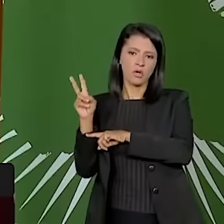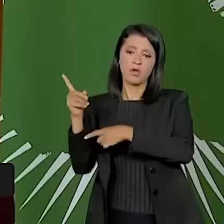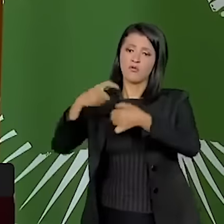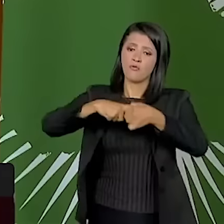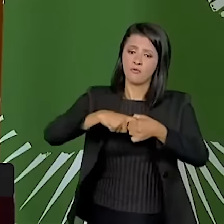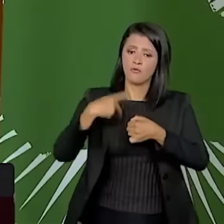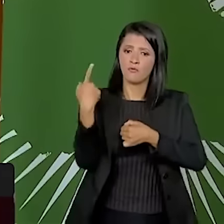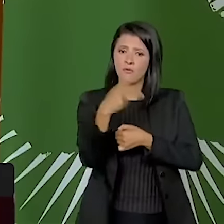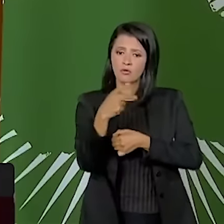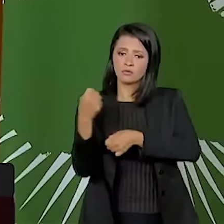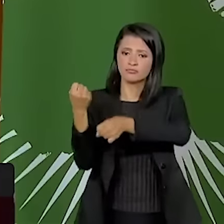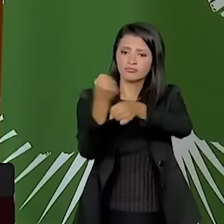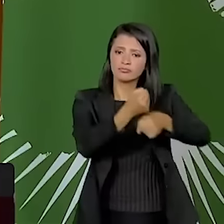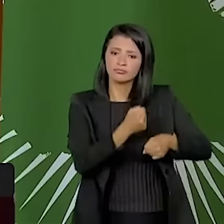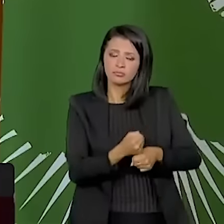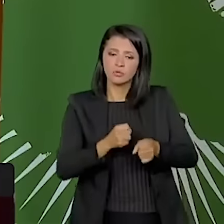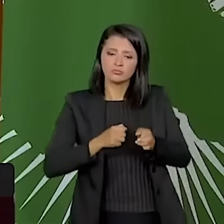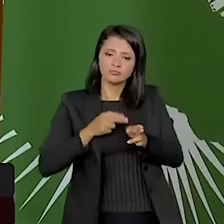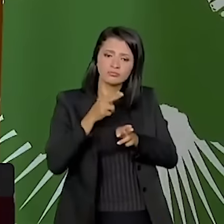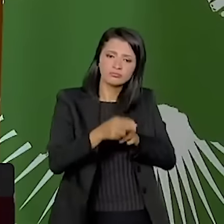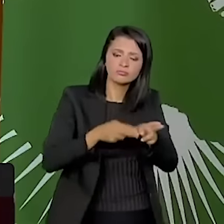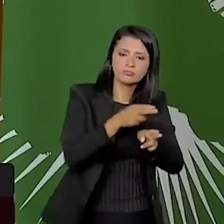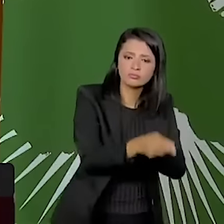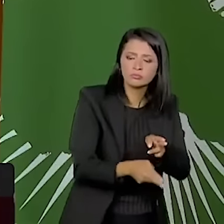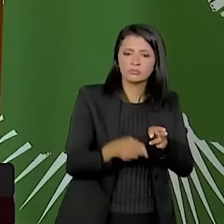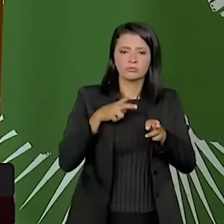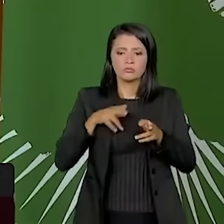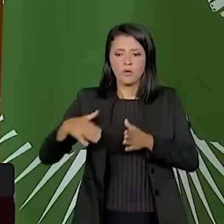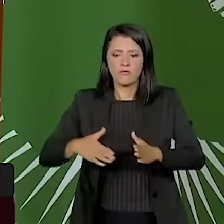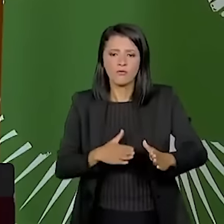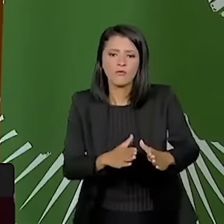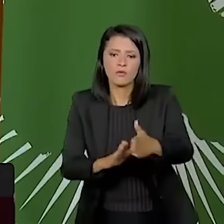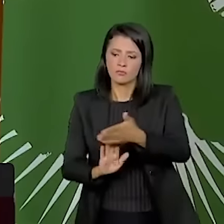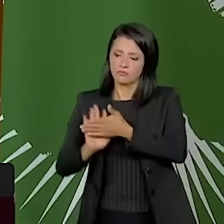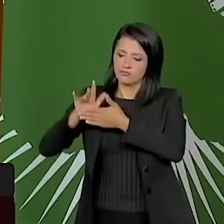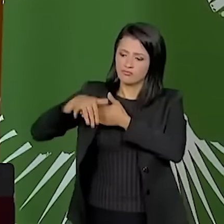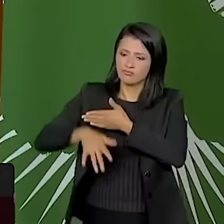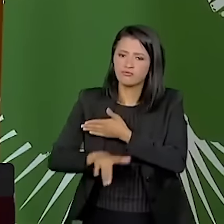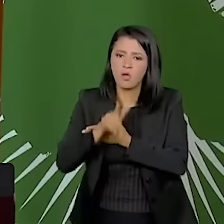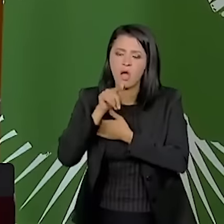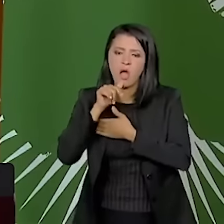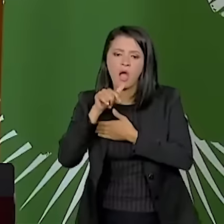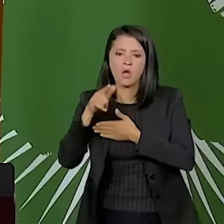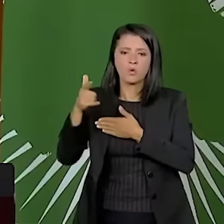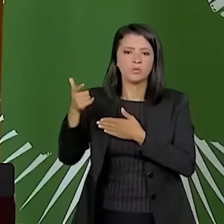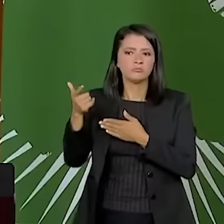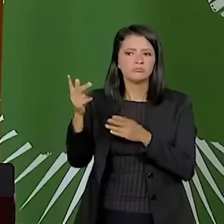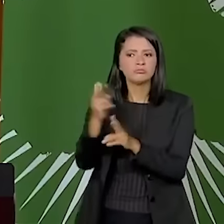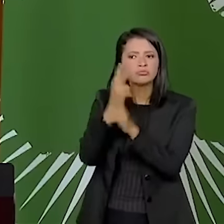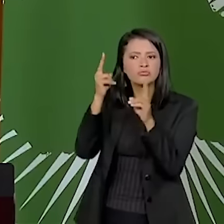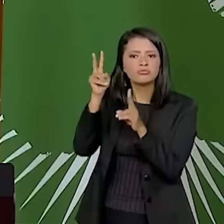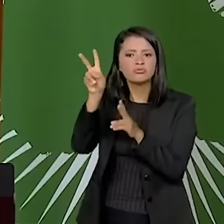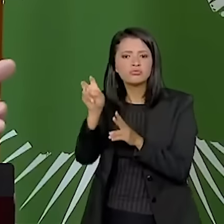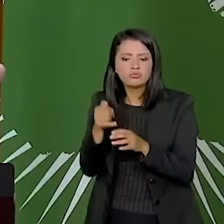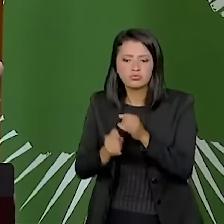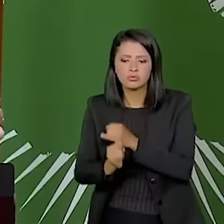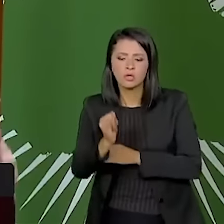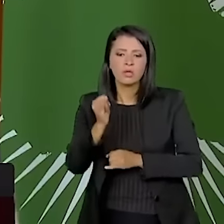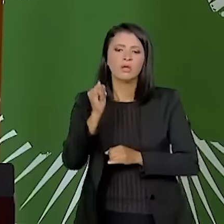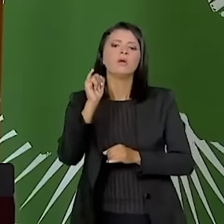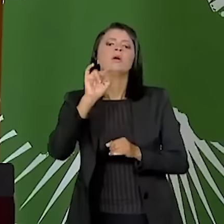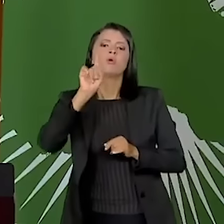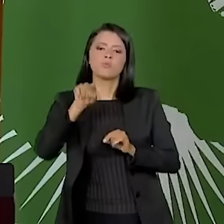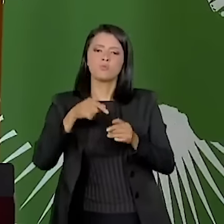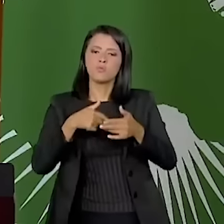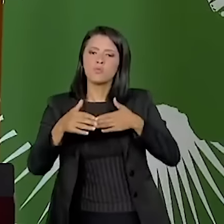a construção de uma ferrovia, de uma rodovia, de uma hidrelétrica, de uma termoelétrica, ou seja, de alguma coisa que signifique desenvolvimento